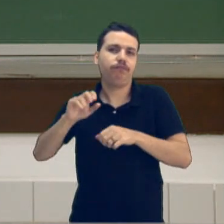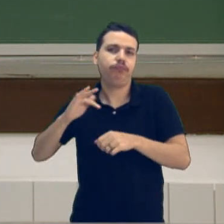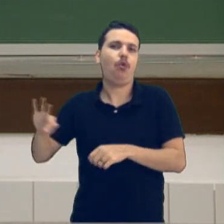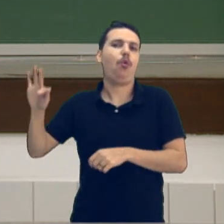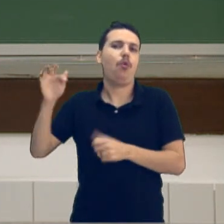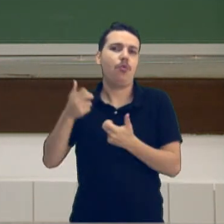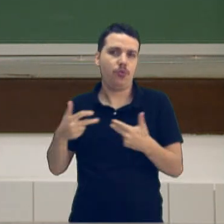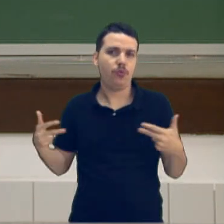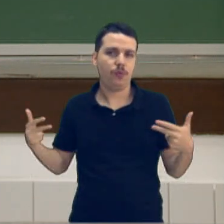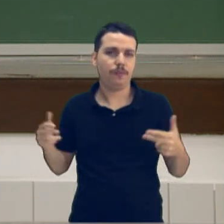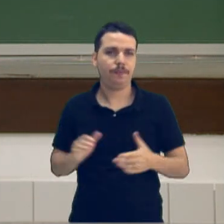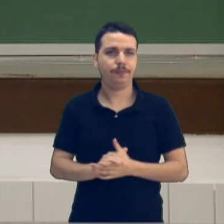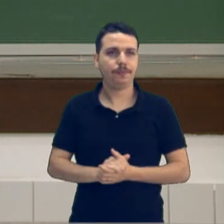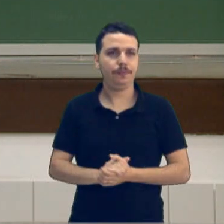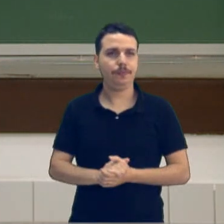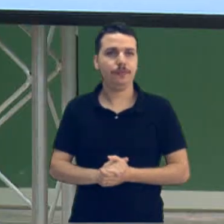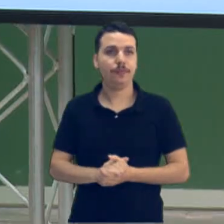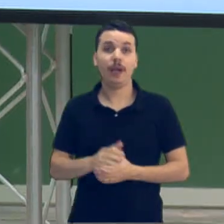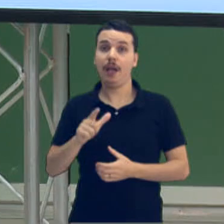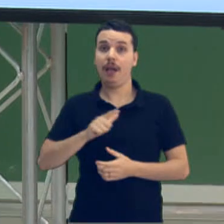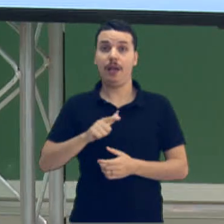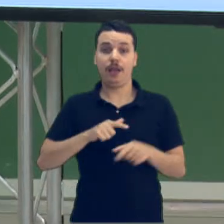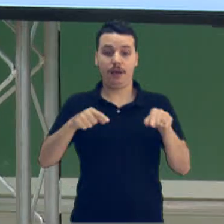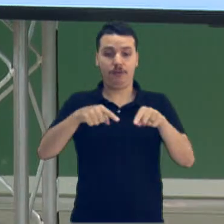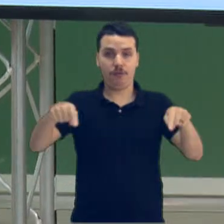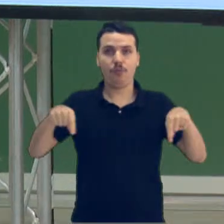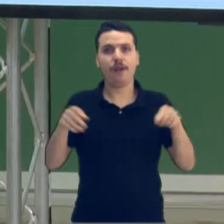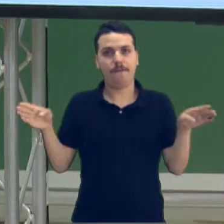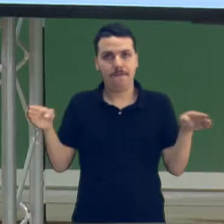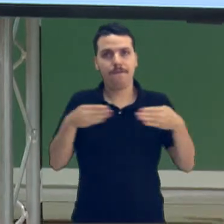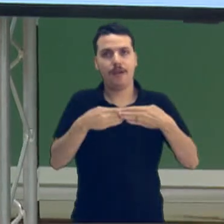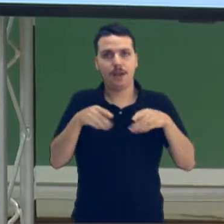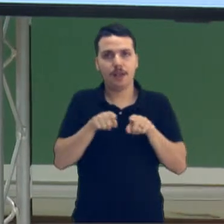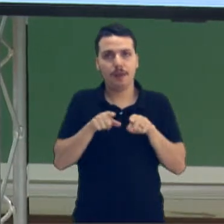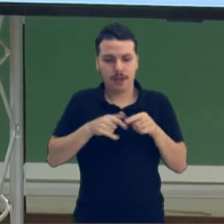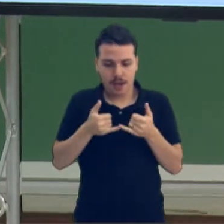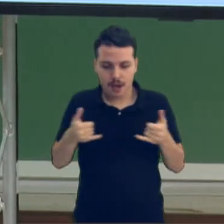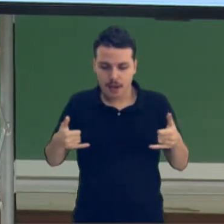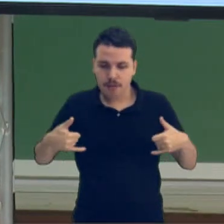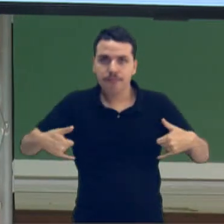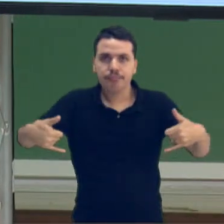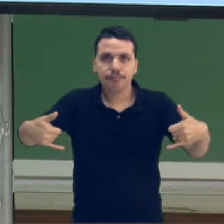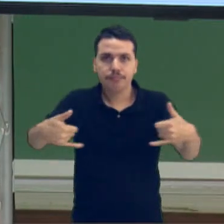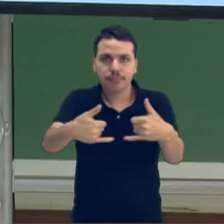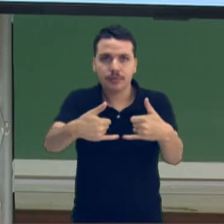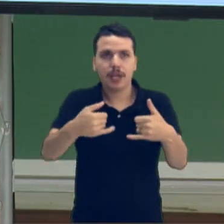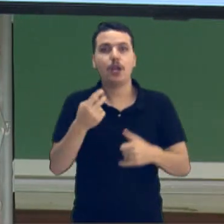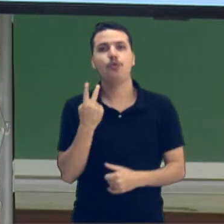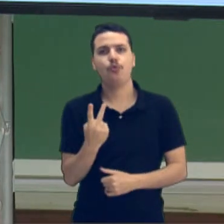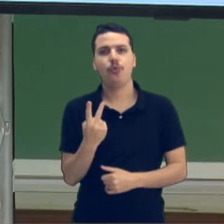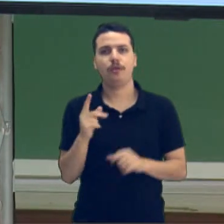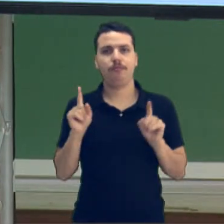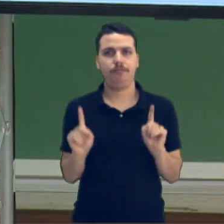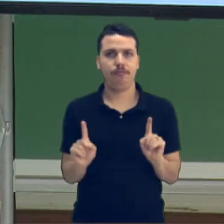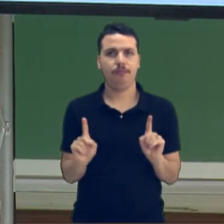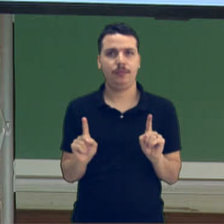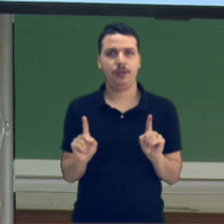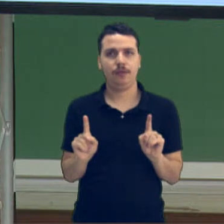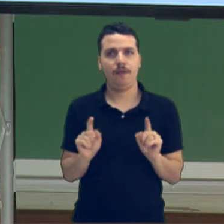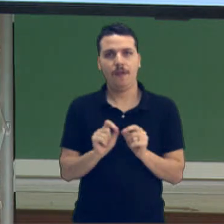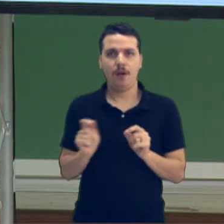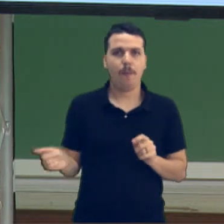quadra fechada, tem linhas delimitando espaços, né? E duas pessoas, né? Disputando